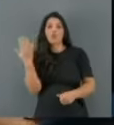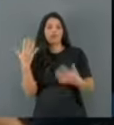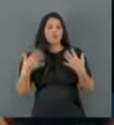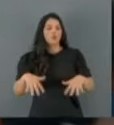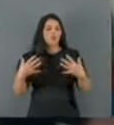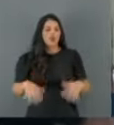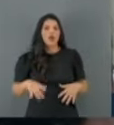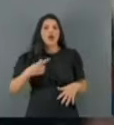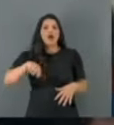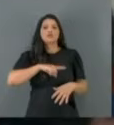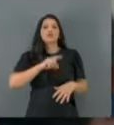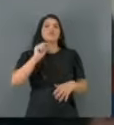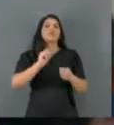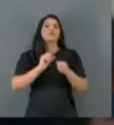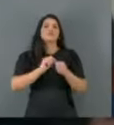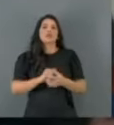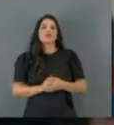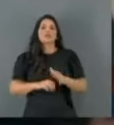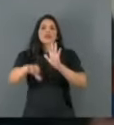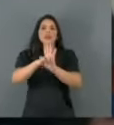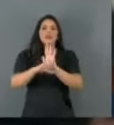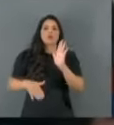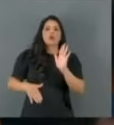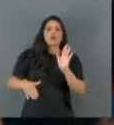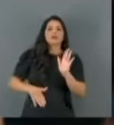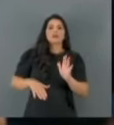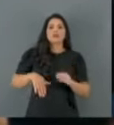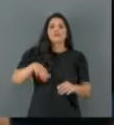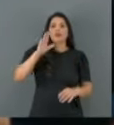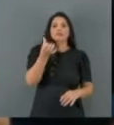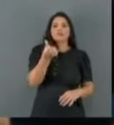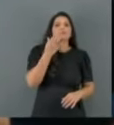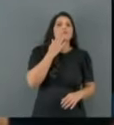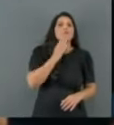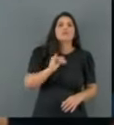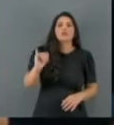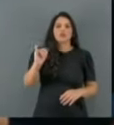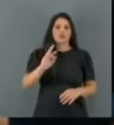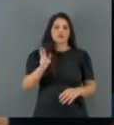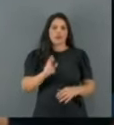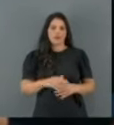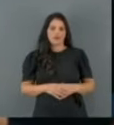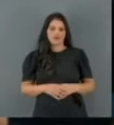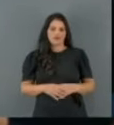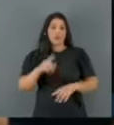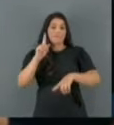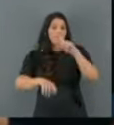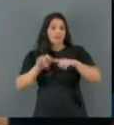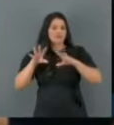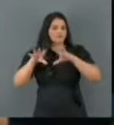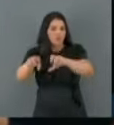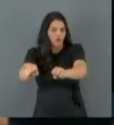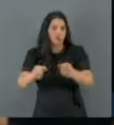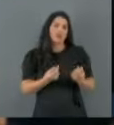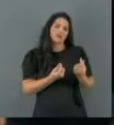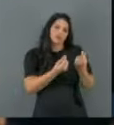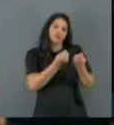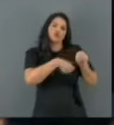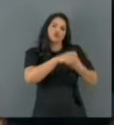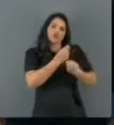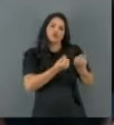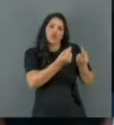nós descapitalizamos o crime organizado em mais de 6 bilhões de reais em bens e em valores econômicos.